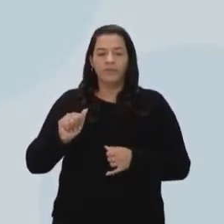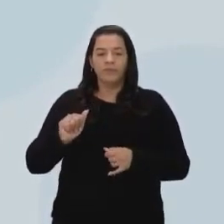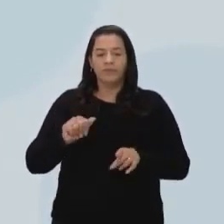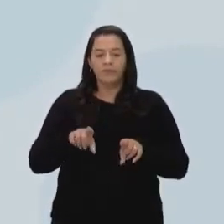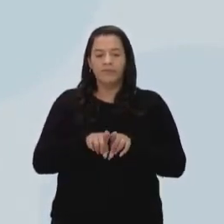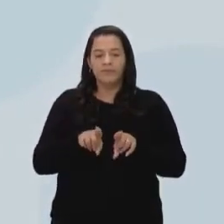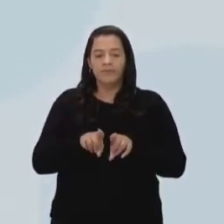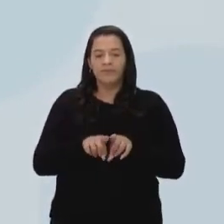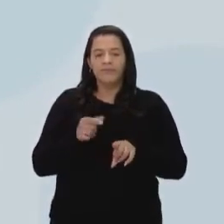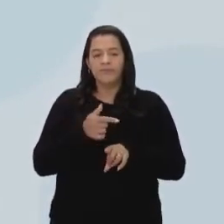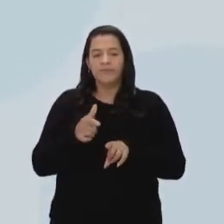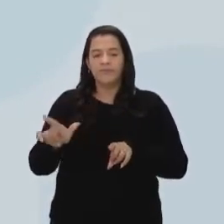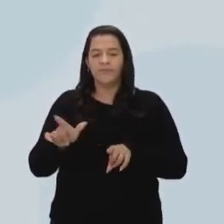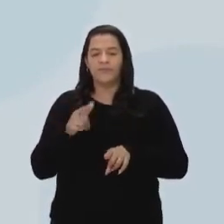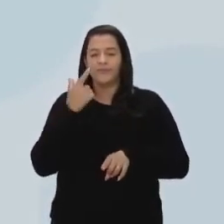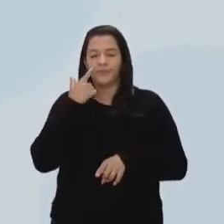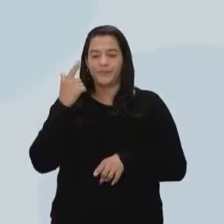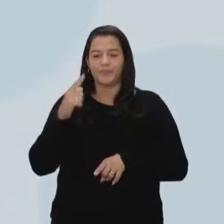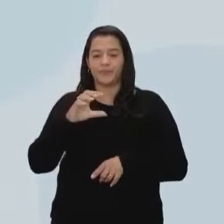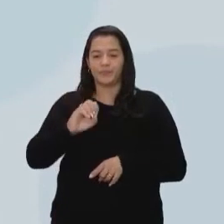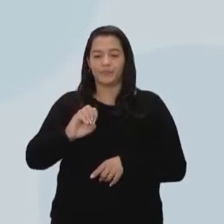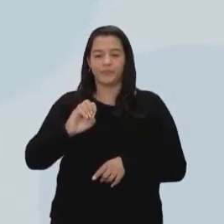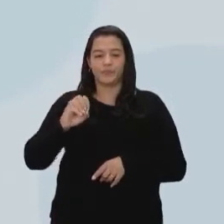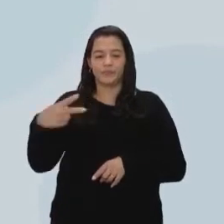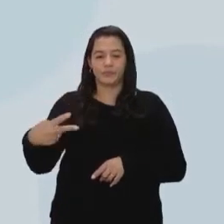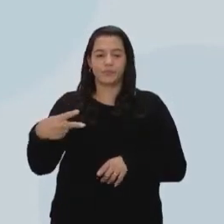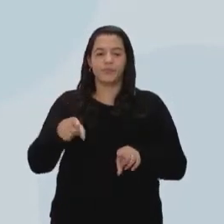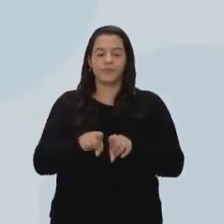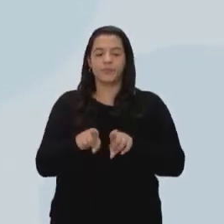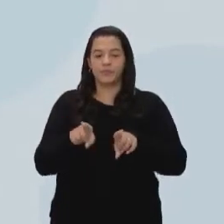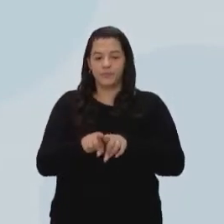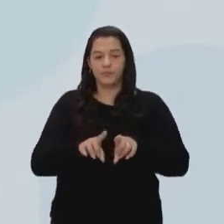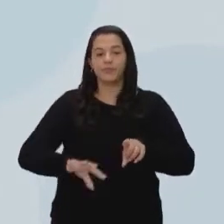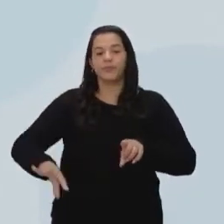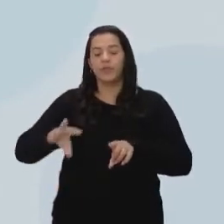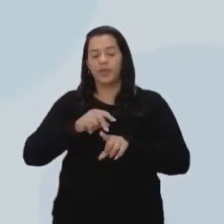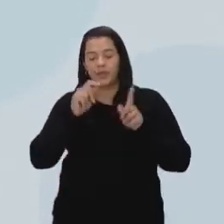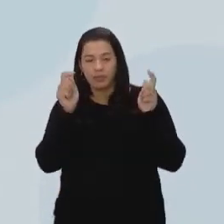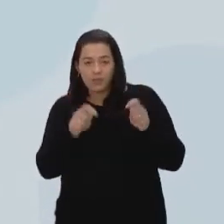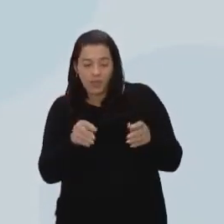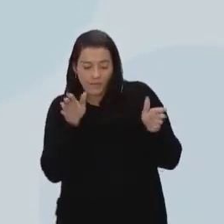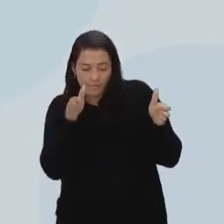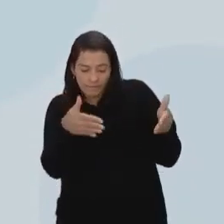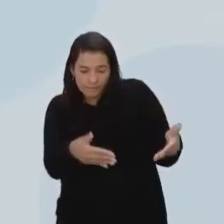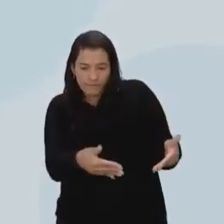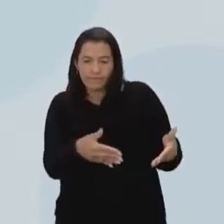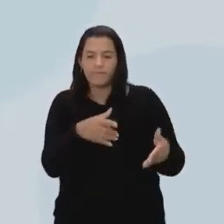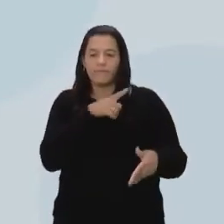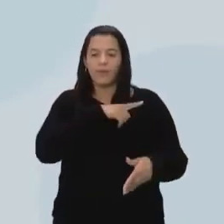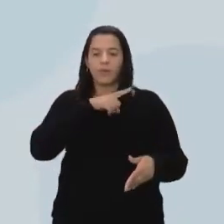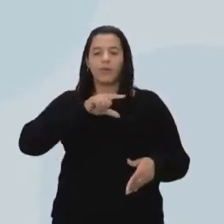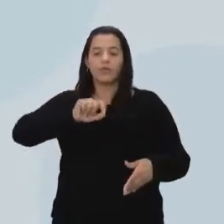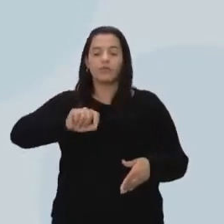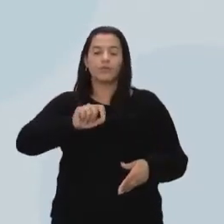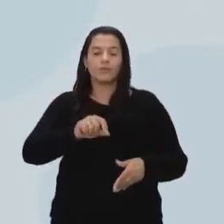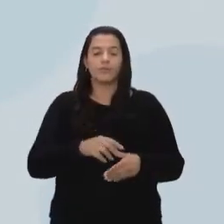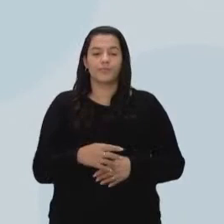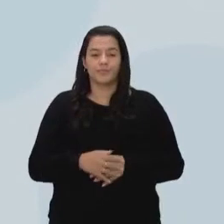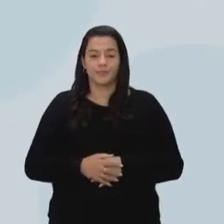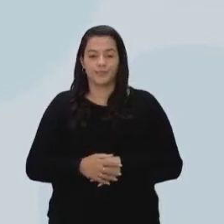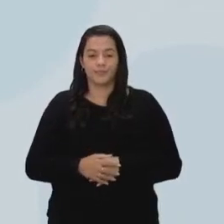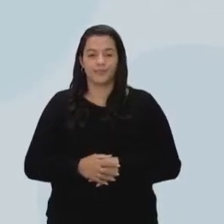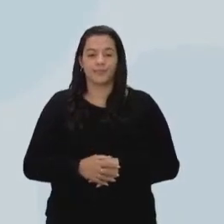quanto o oxigênio e o carbono, a gente vai dar uma focada, então, olhando aqui para o cálcio.